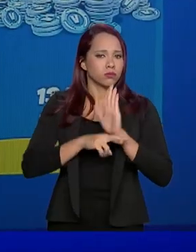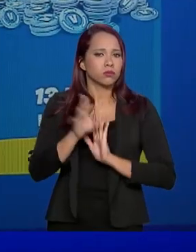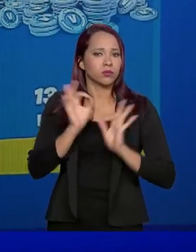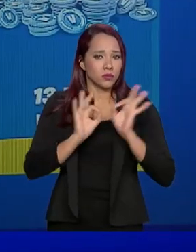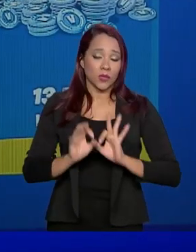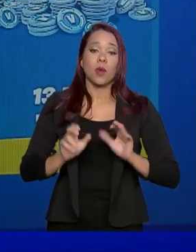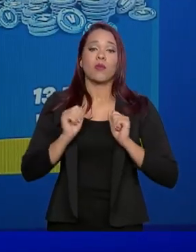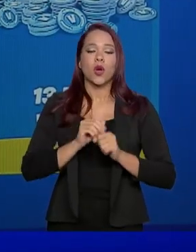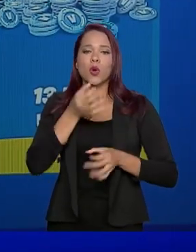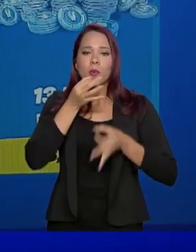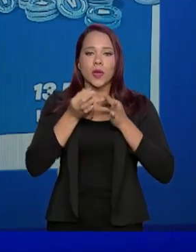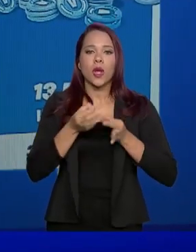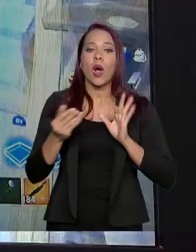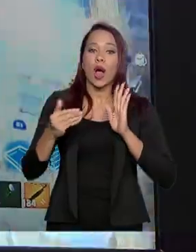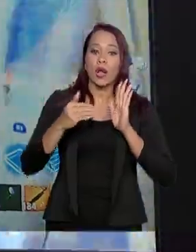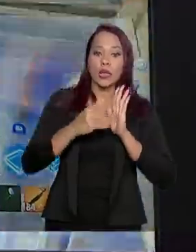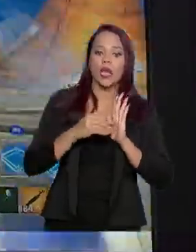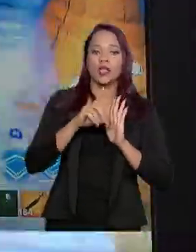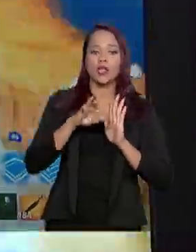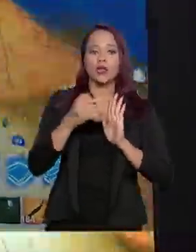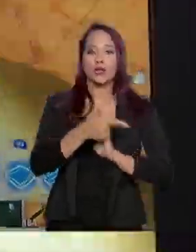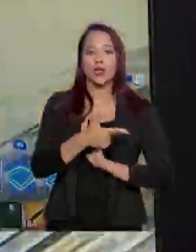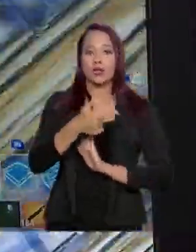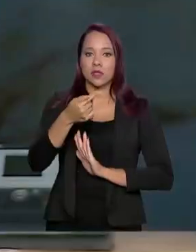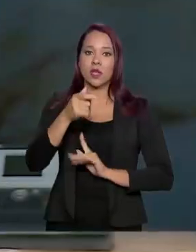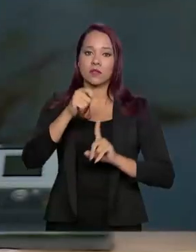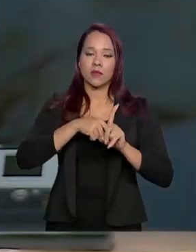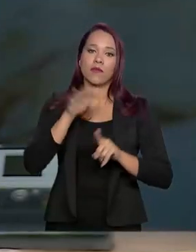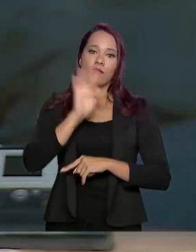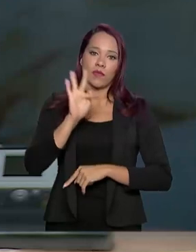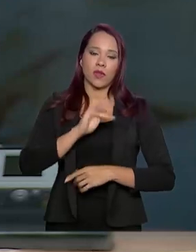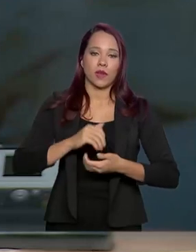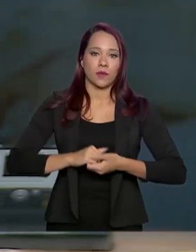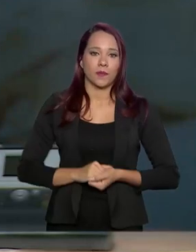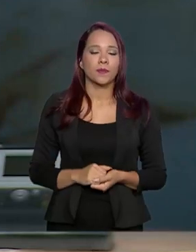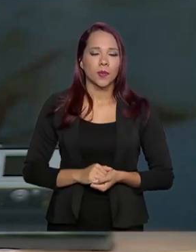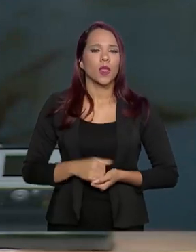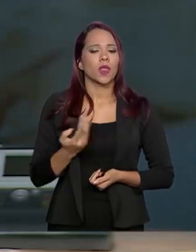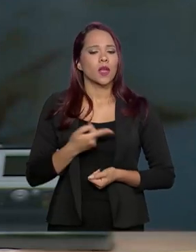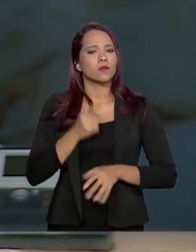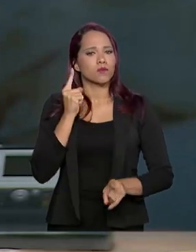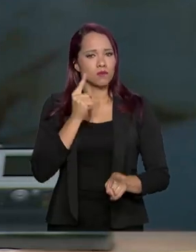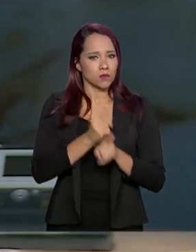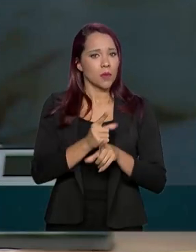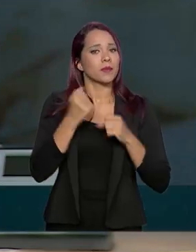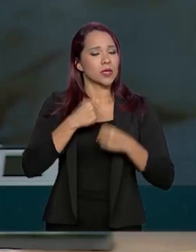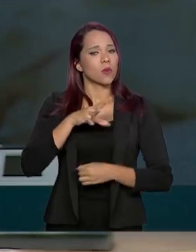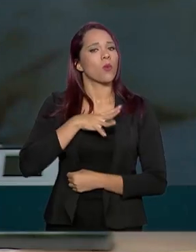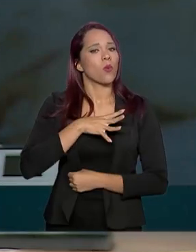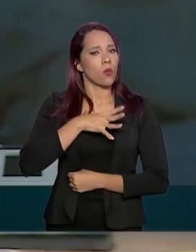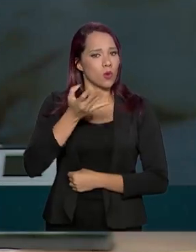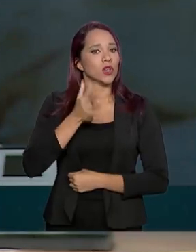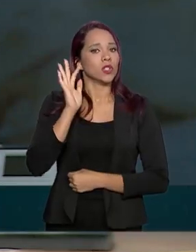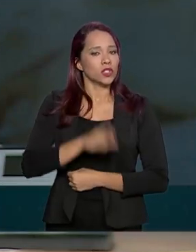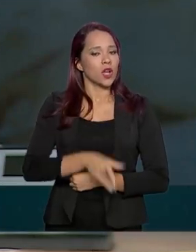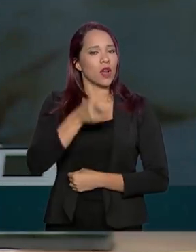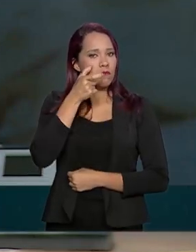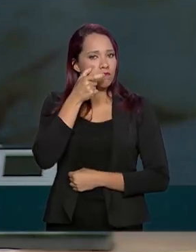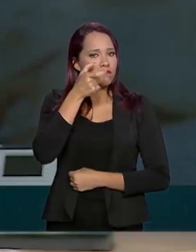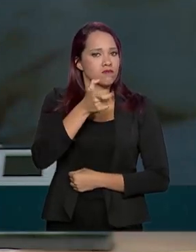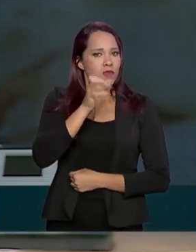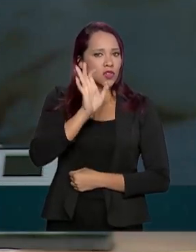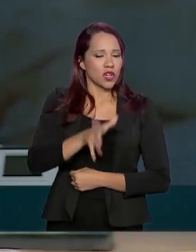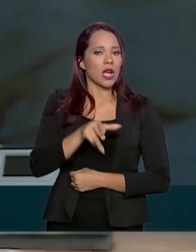pode ser dada até 27 de fevereiro. Identificamos que deveríamos sim ter a coragem, que já era uma ambição aqui na